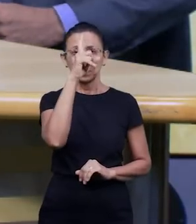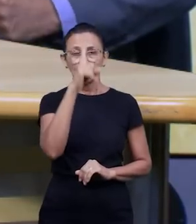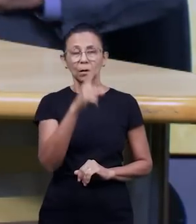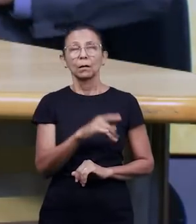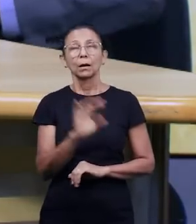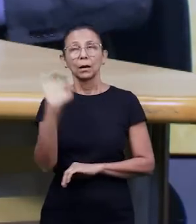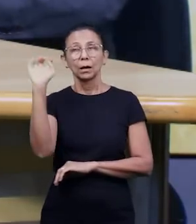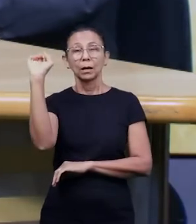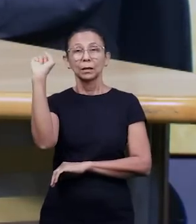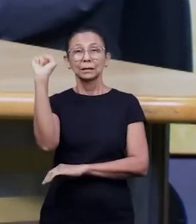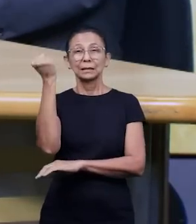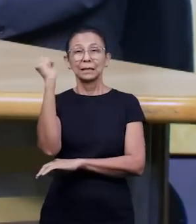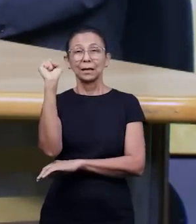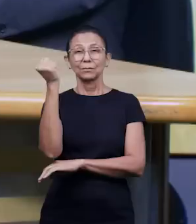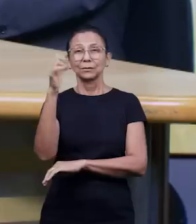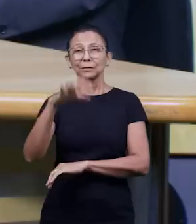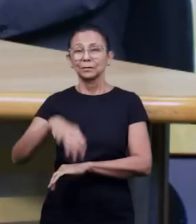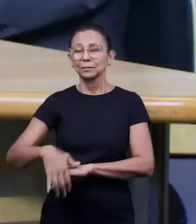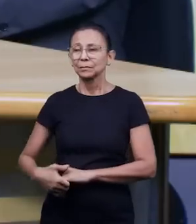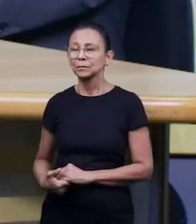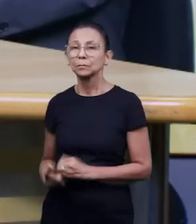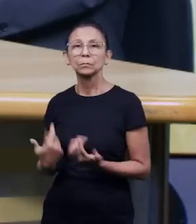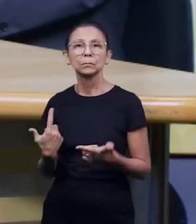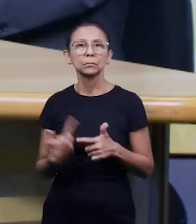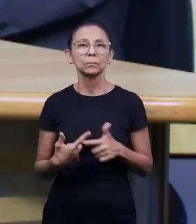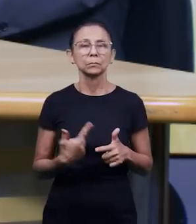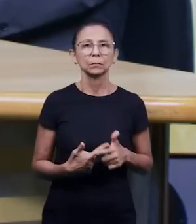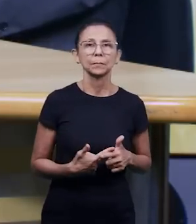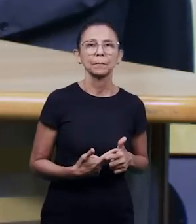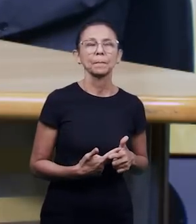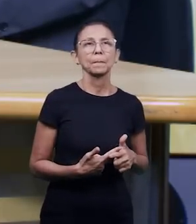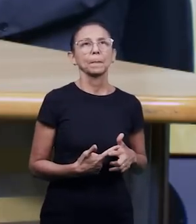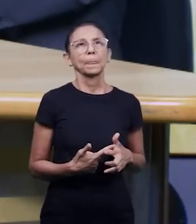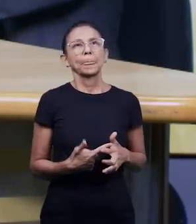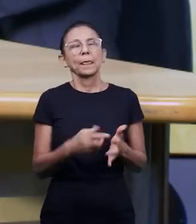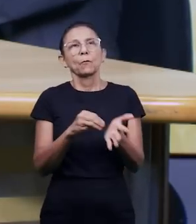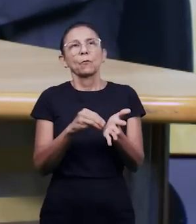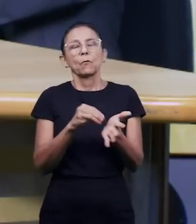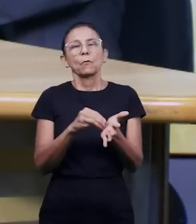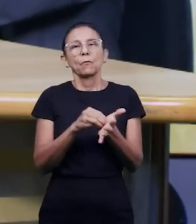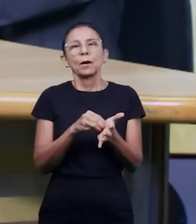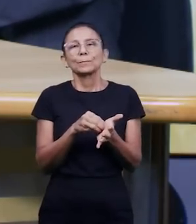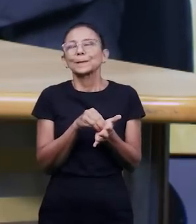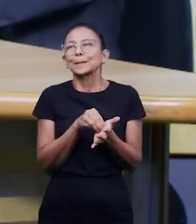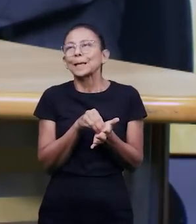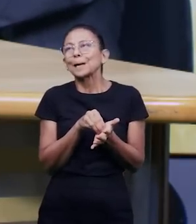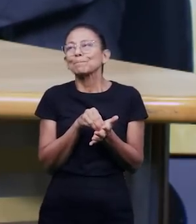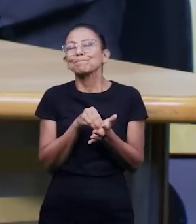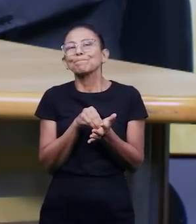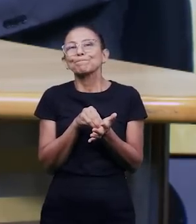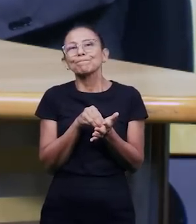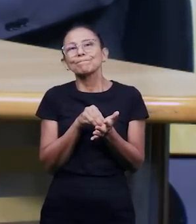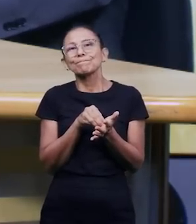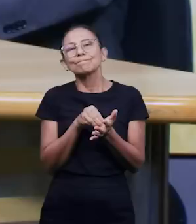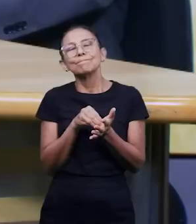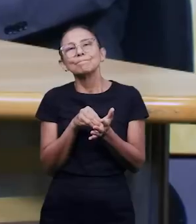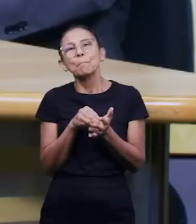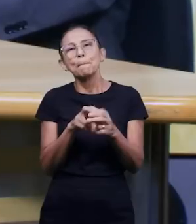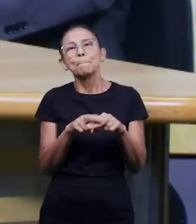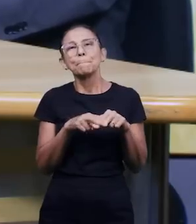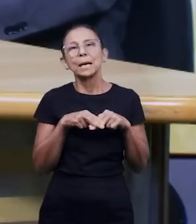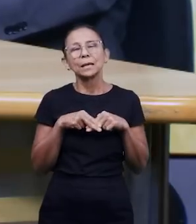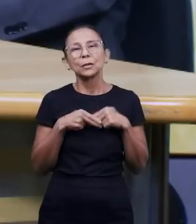insensibilidade, quando o crente entra nessa fase, a doença é muito grave. A doença.